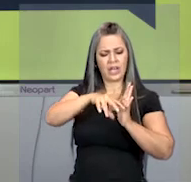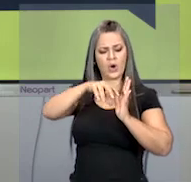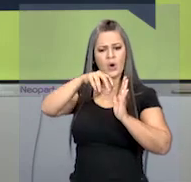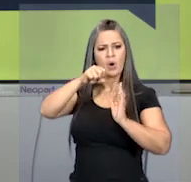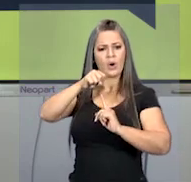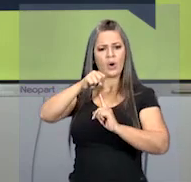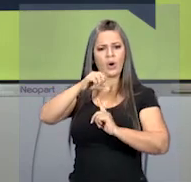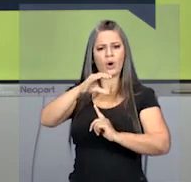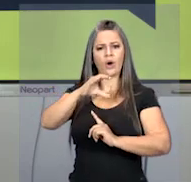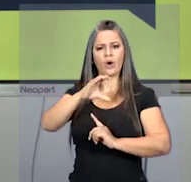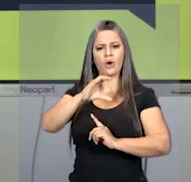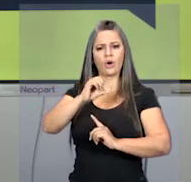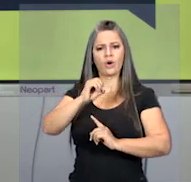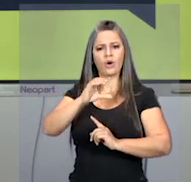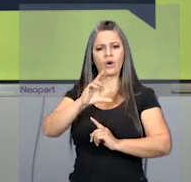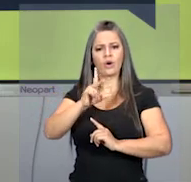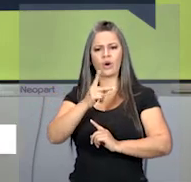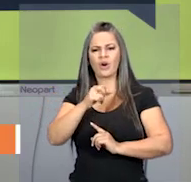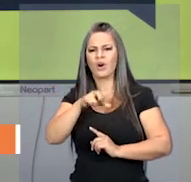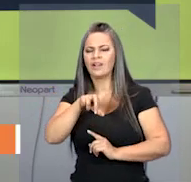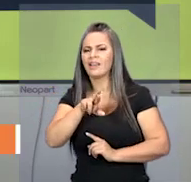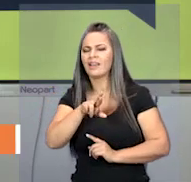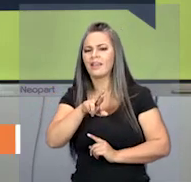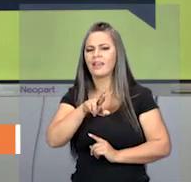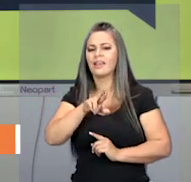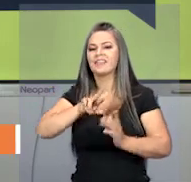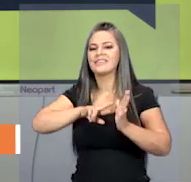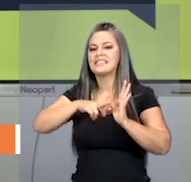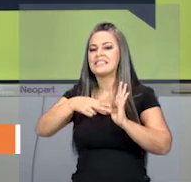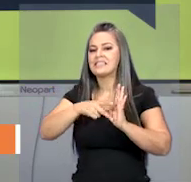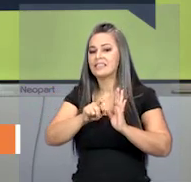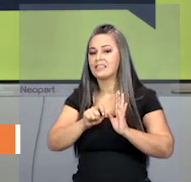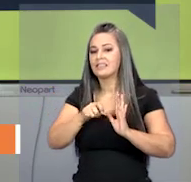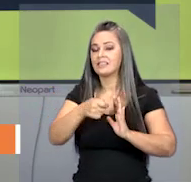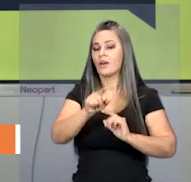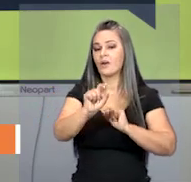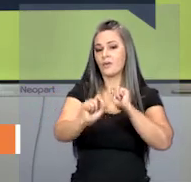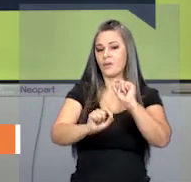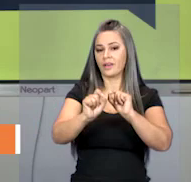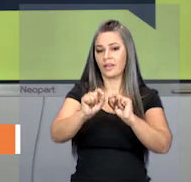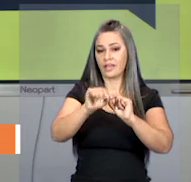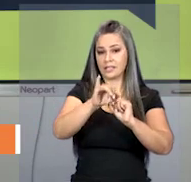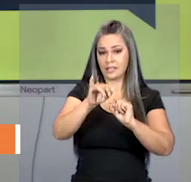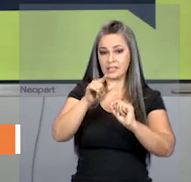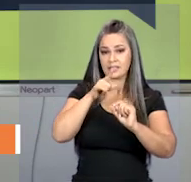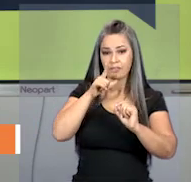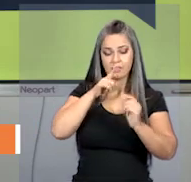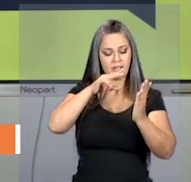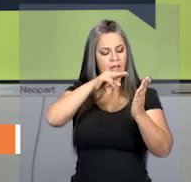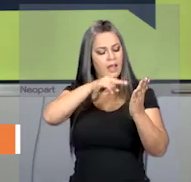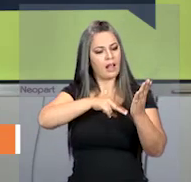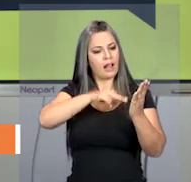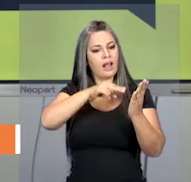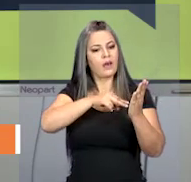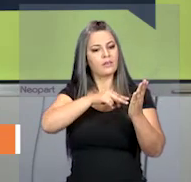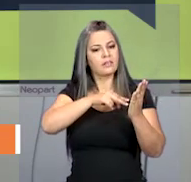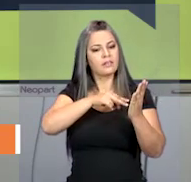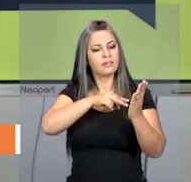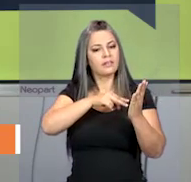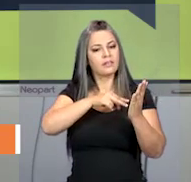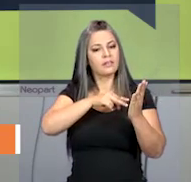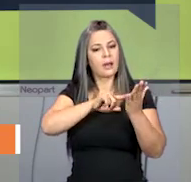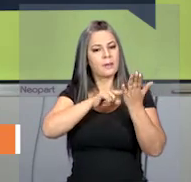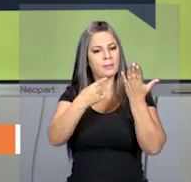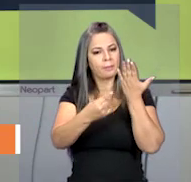que alguém plantou. Uma ideia, um sentimento, um diálogo, uma emoção, não é? Então você está lendo e colhendo. E você vai